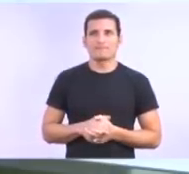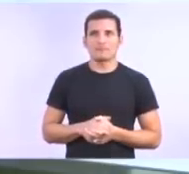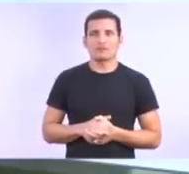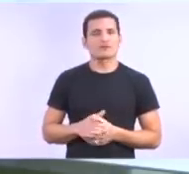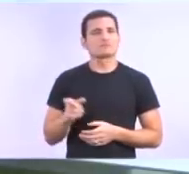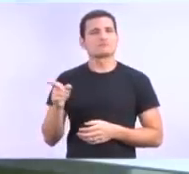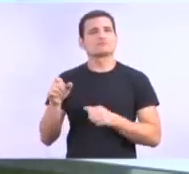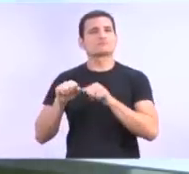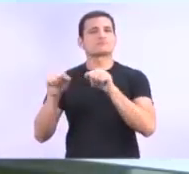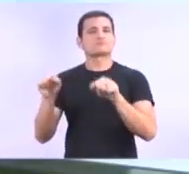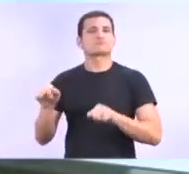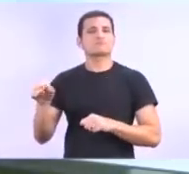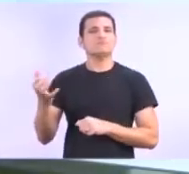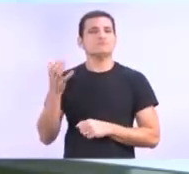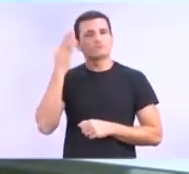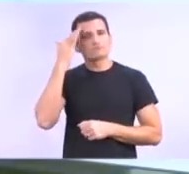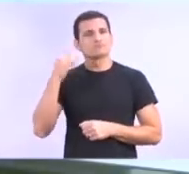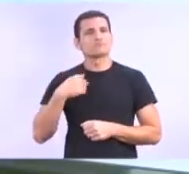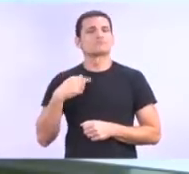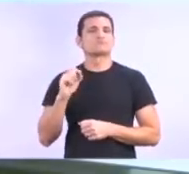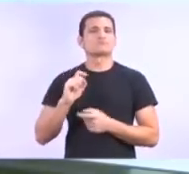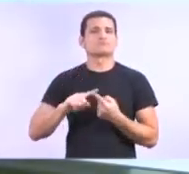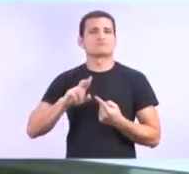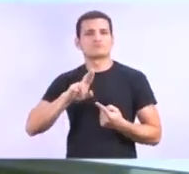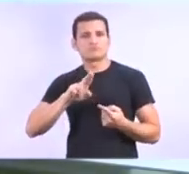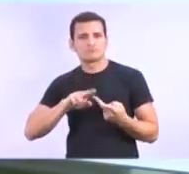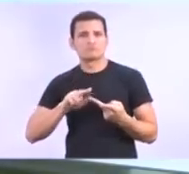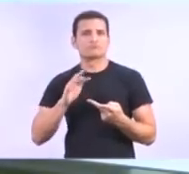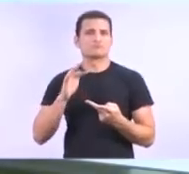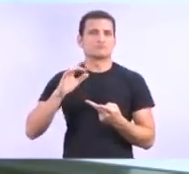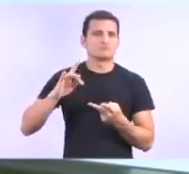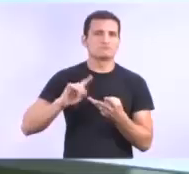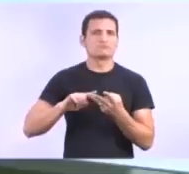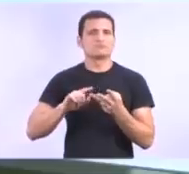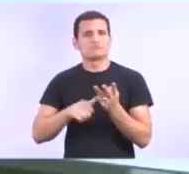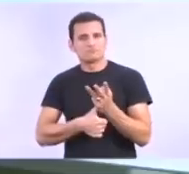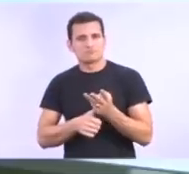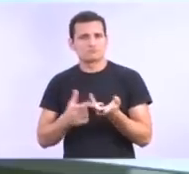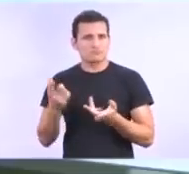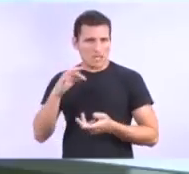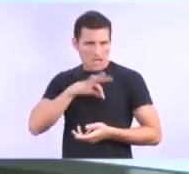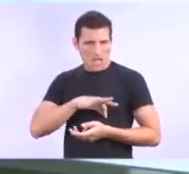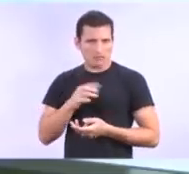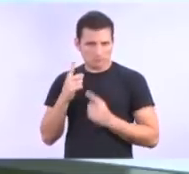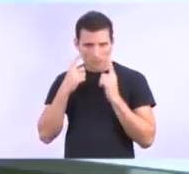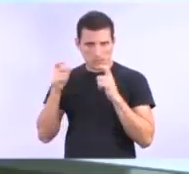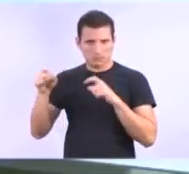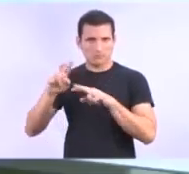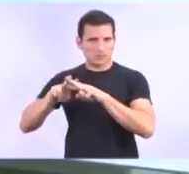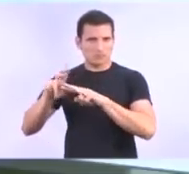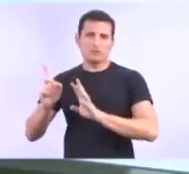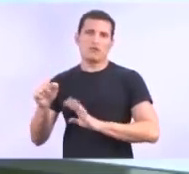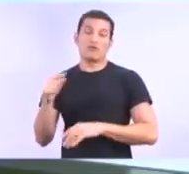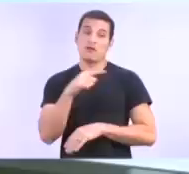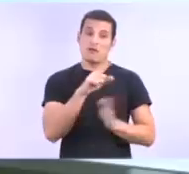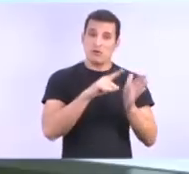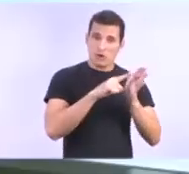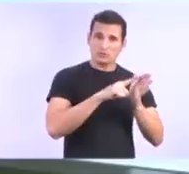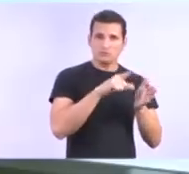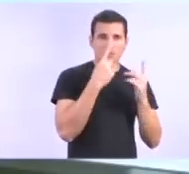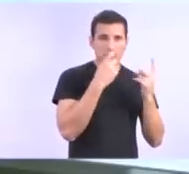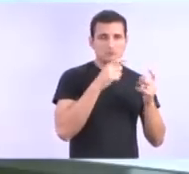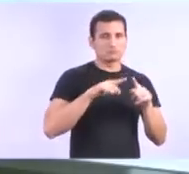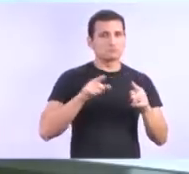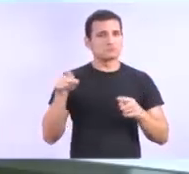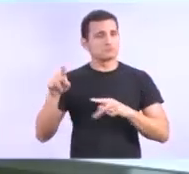quer saber de mim? Nome, CPF, RG, renda, interessa para a cadeia renda? Não, para a loja interessaria a renda. Mas